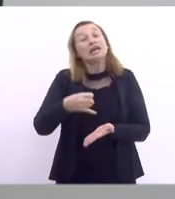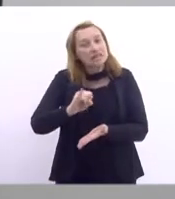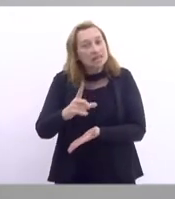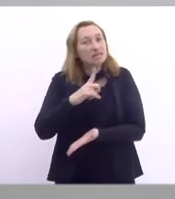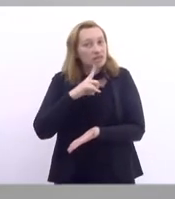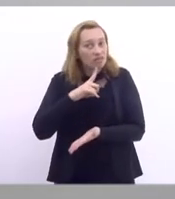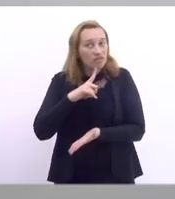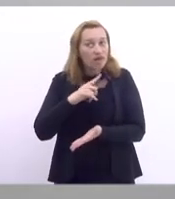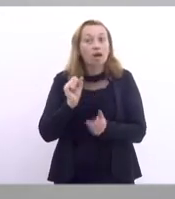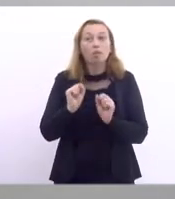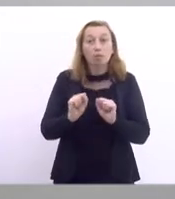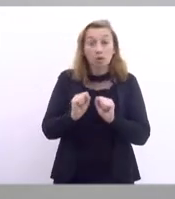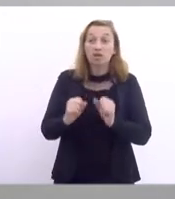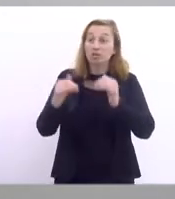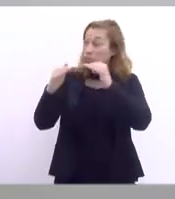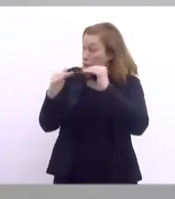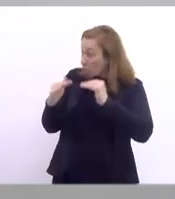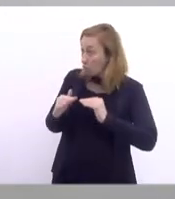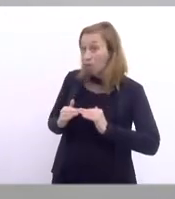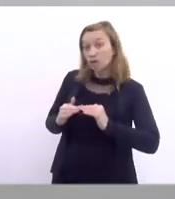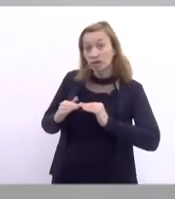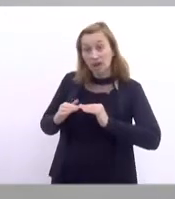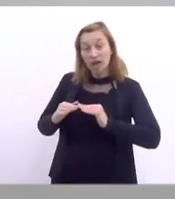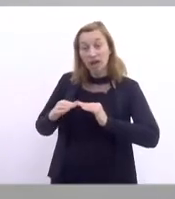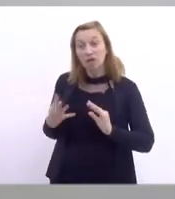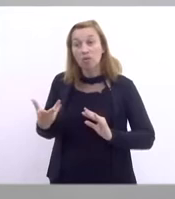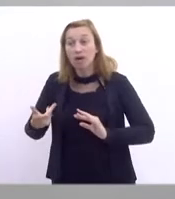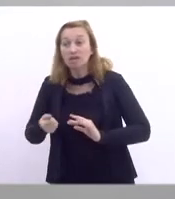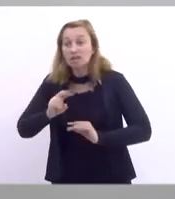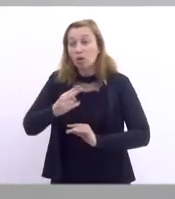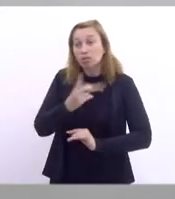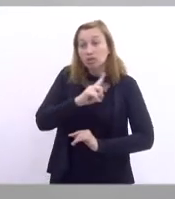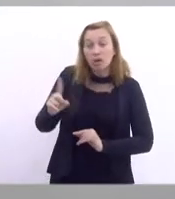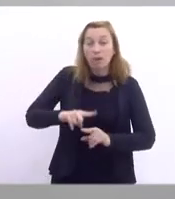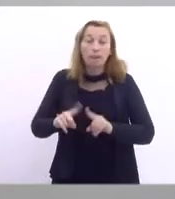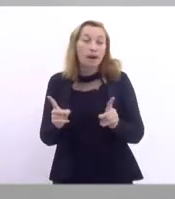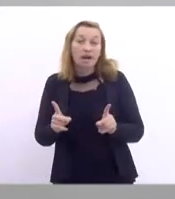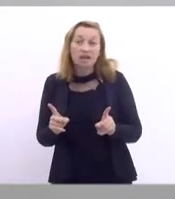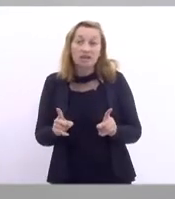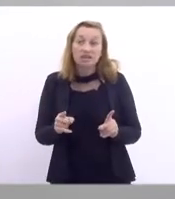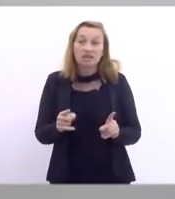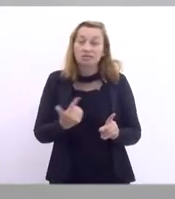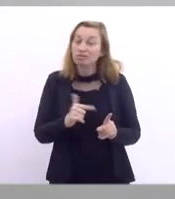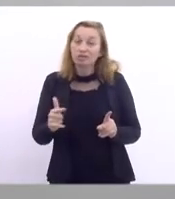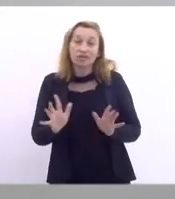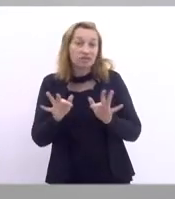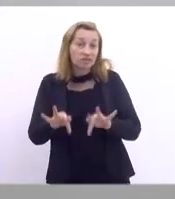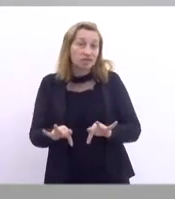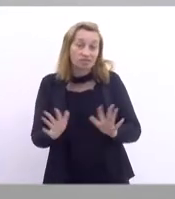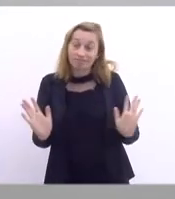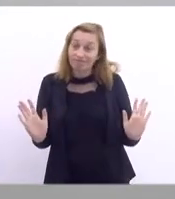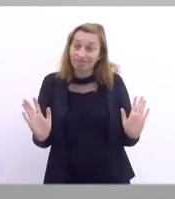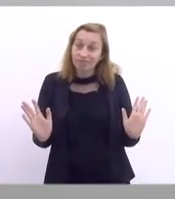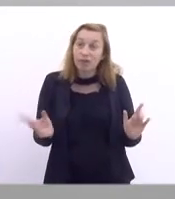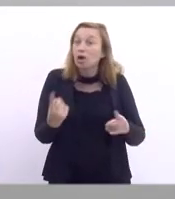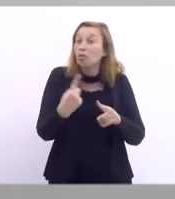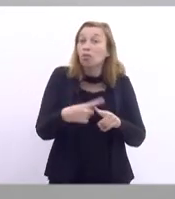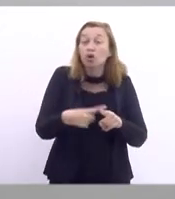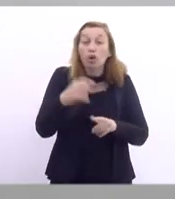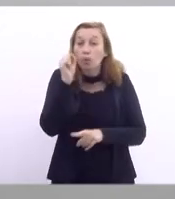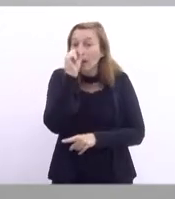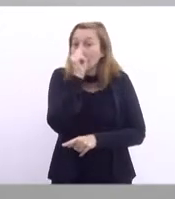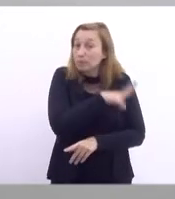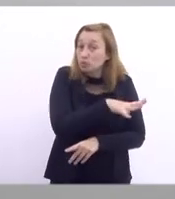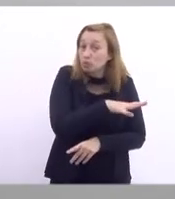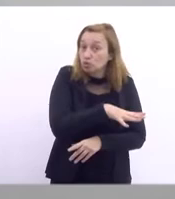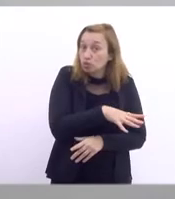escrito a gente pode concordar com o mérito ou não mas não teria desferido finalidade porque ele seria um absurdo